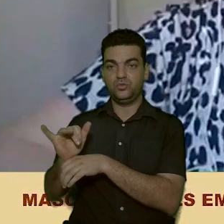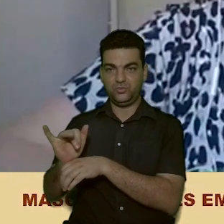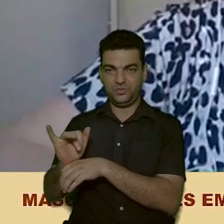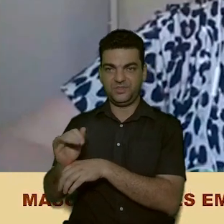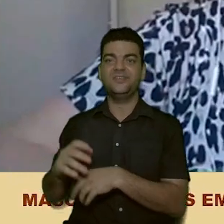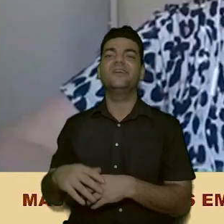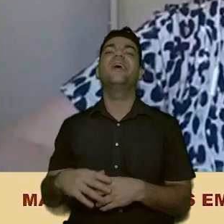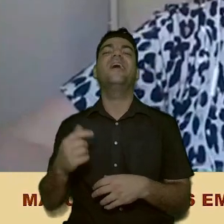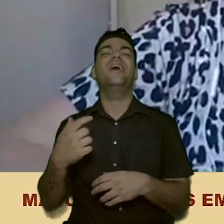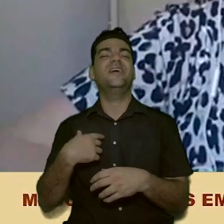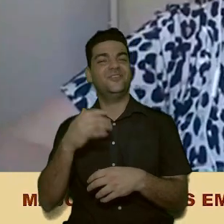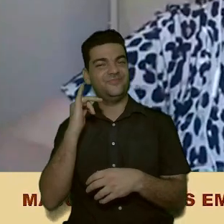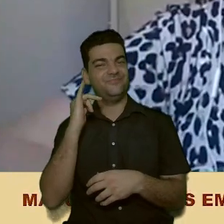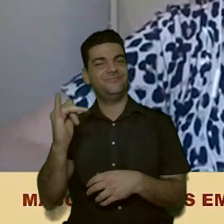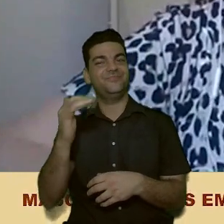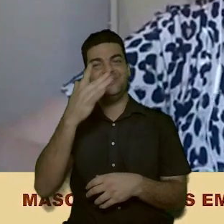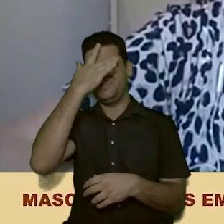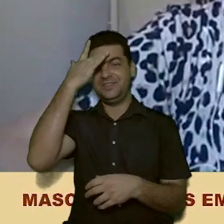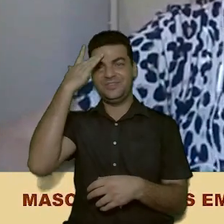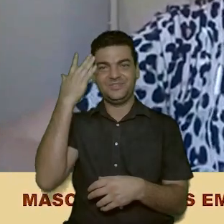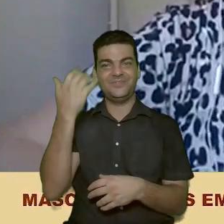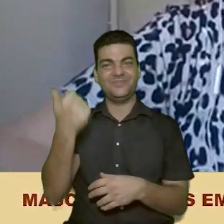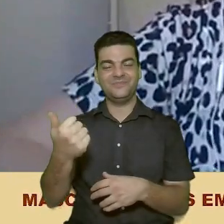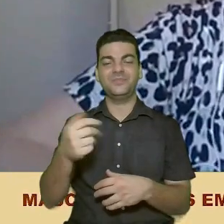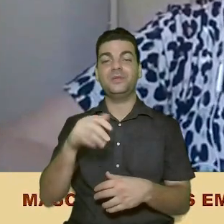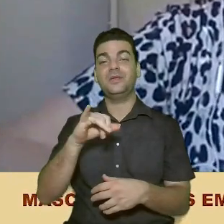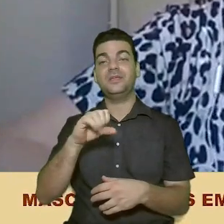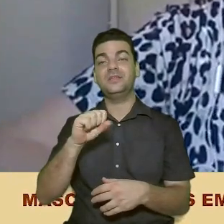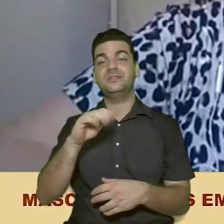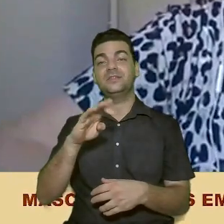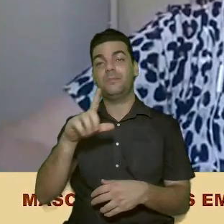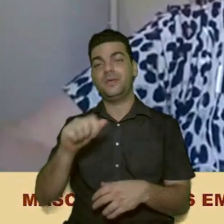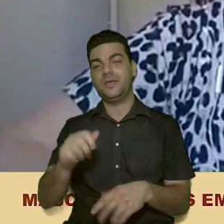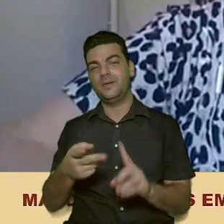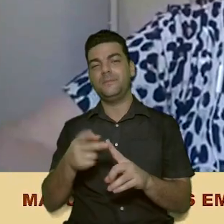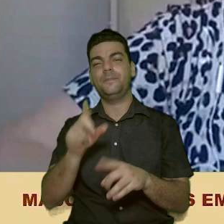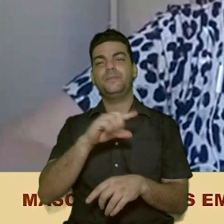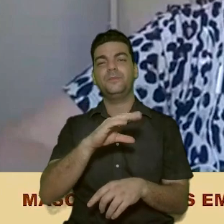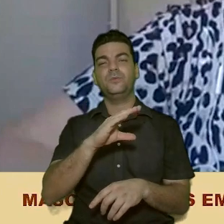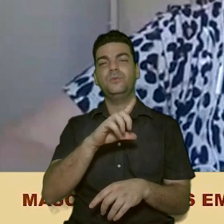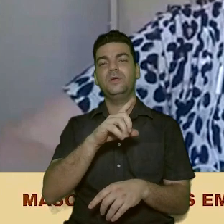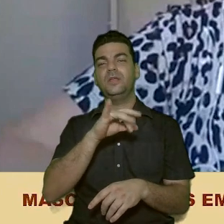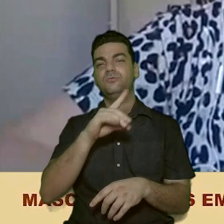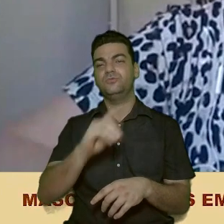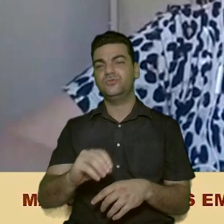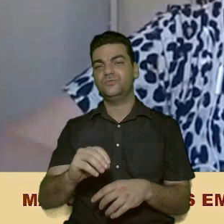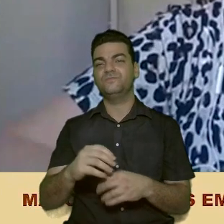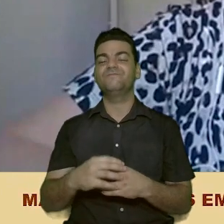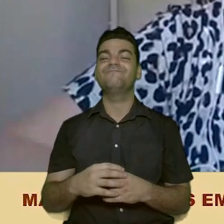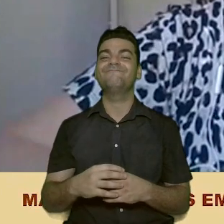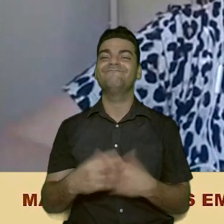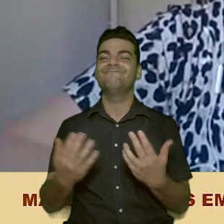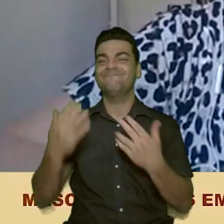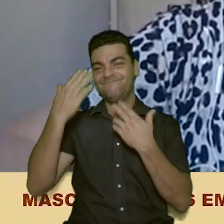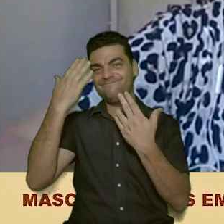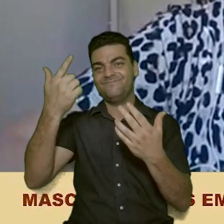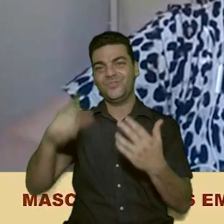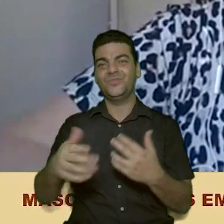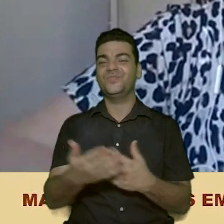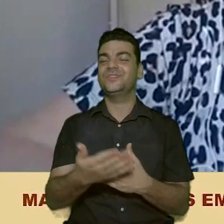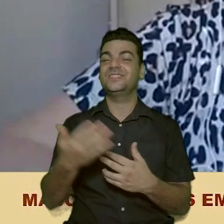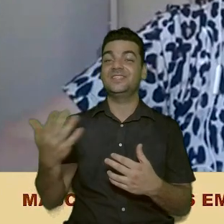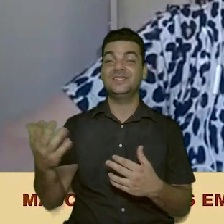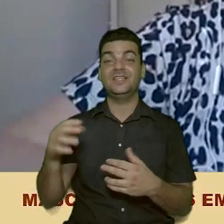serão transmitidos para a Isabela, para o Cláudio. E é isso, então agradeço mais uma vez